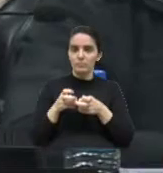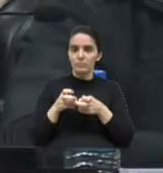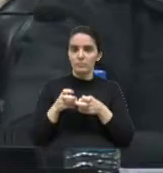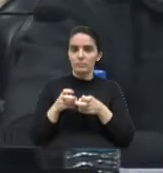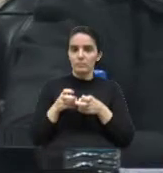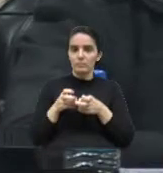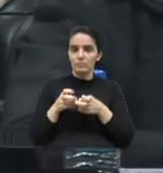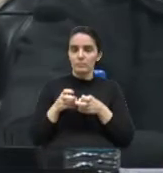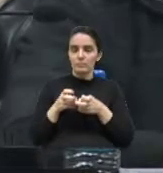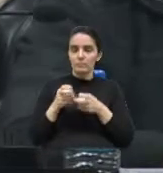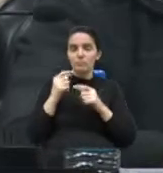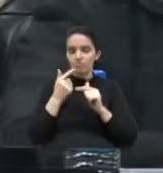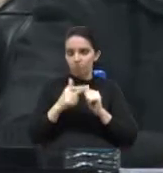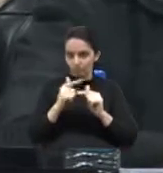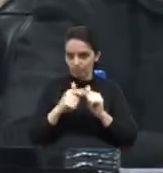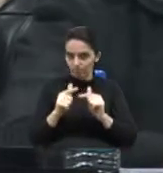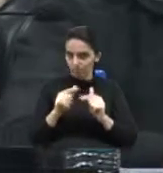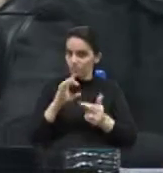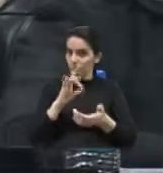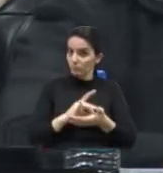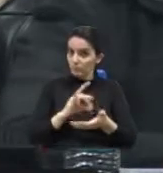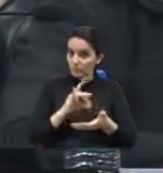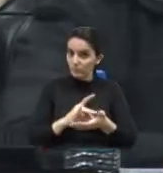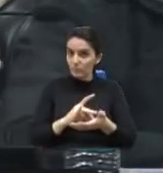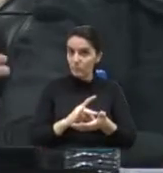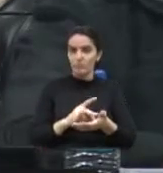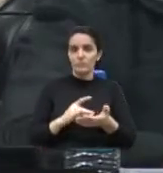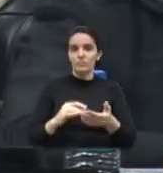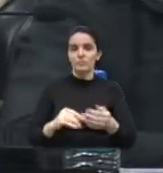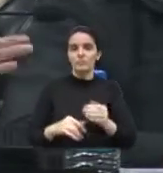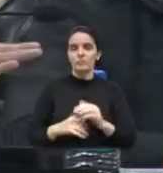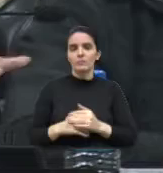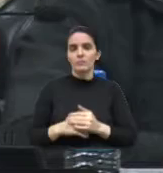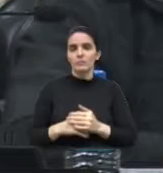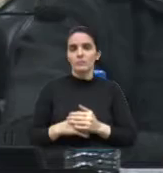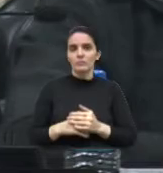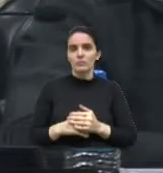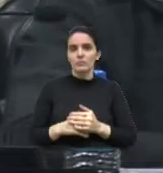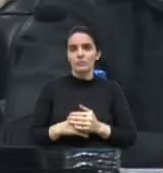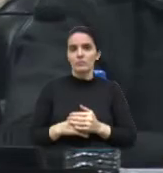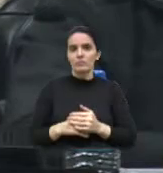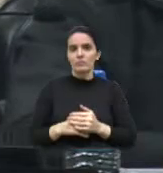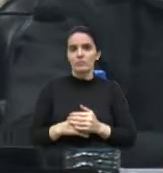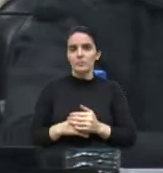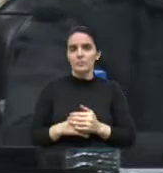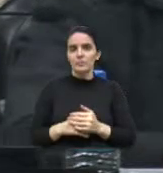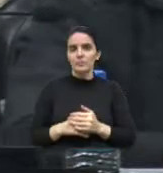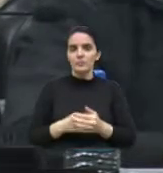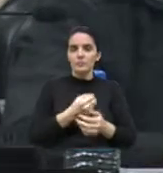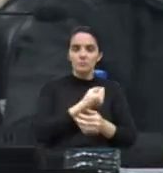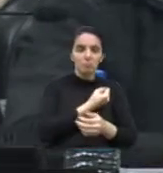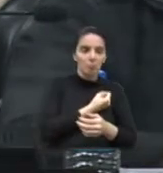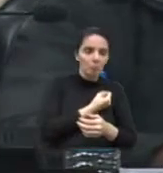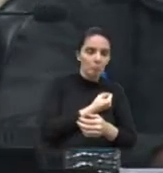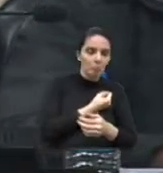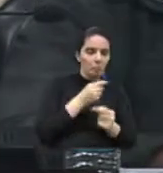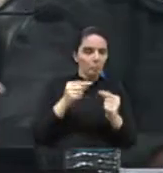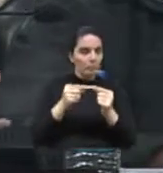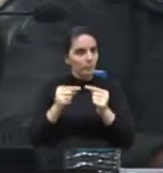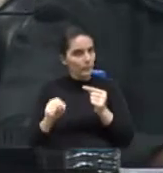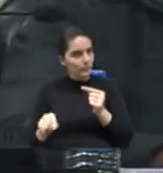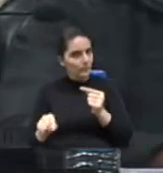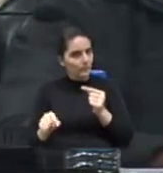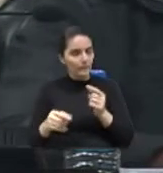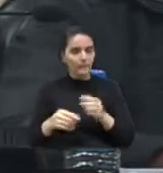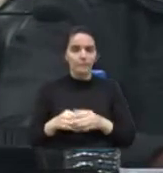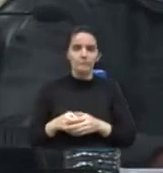alguma possibilidade aí, algum eventual número que não condiz muito com a realidade,